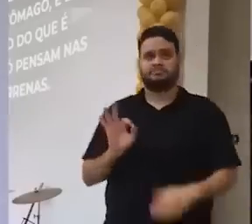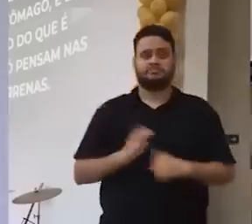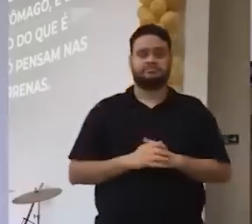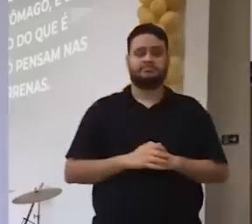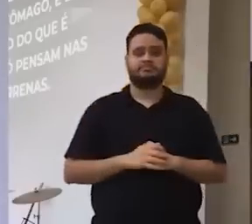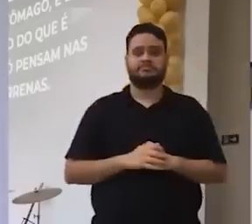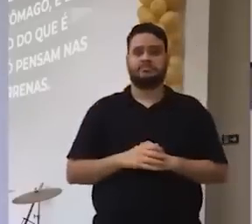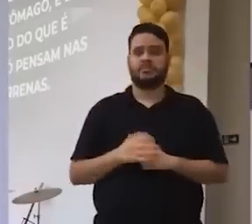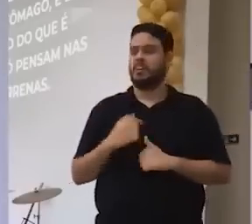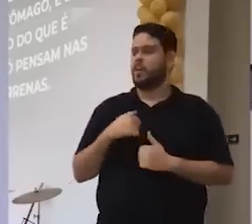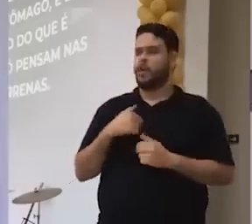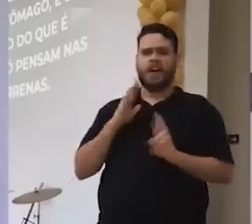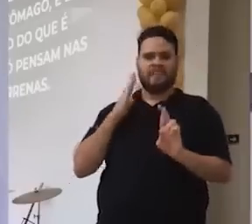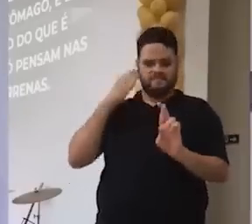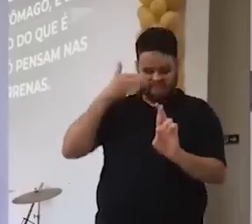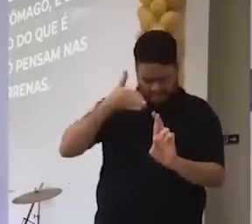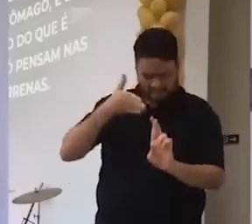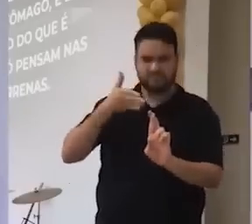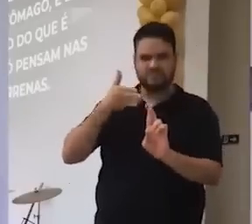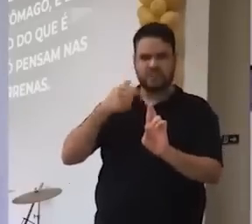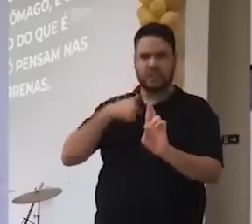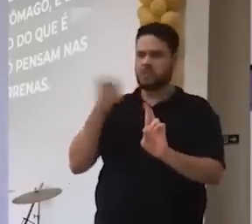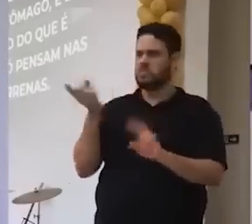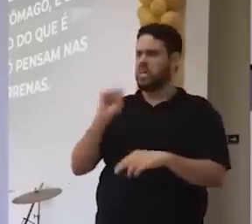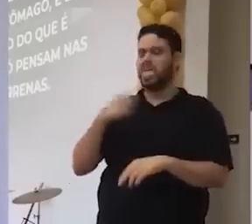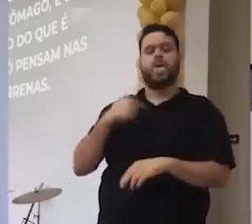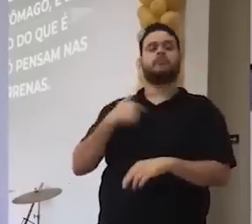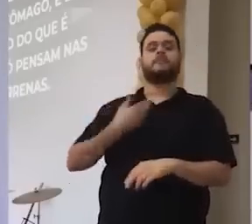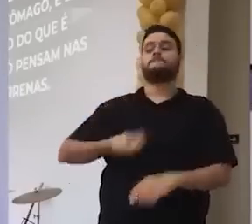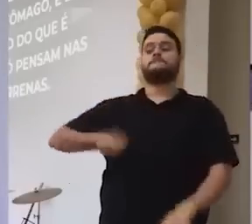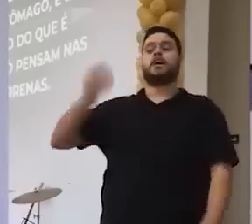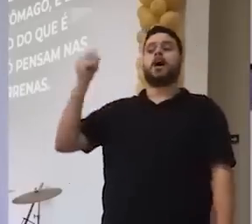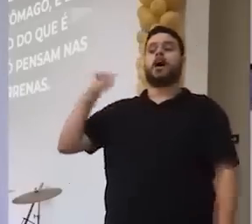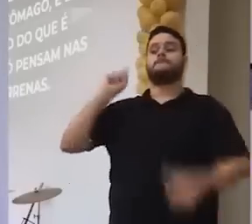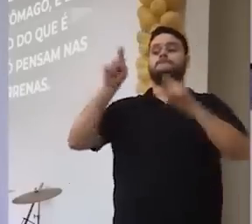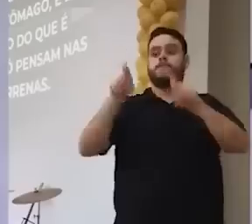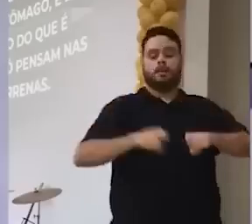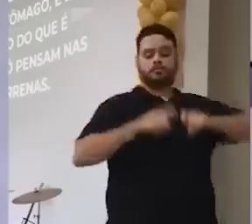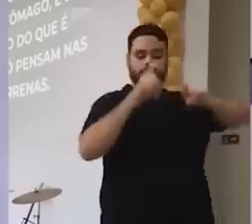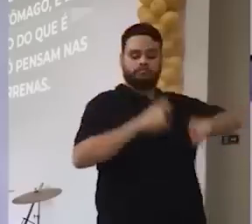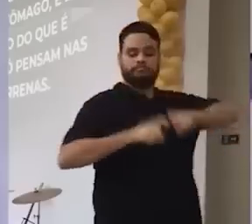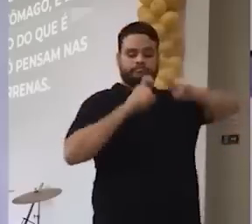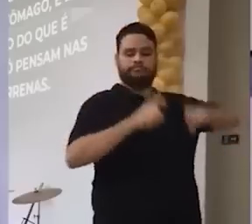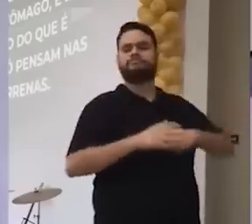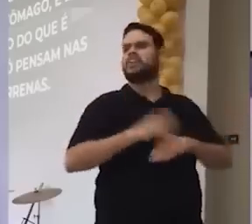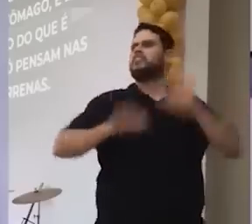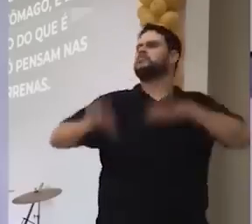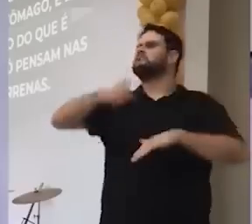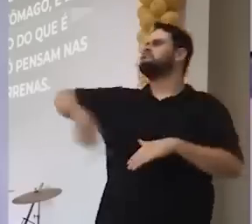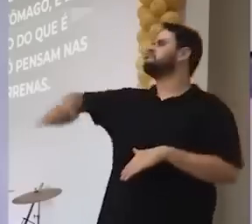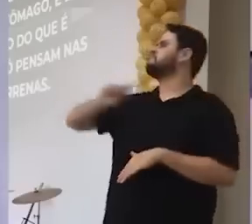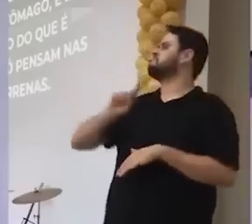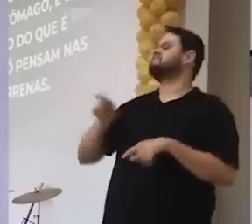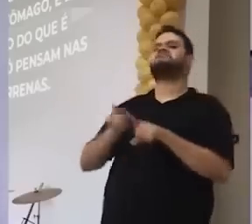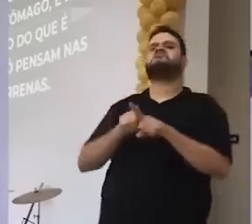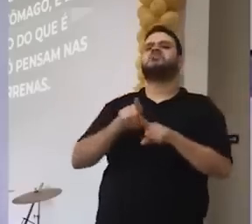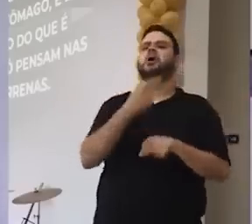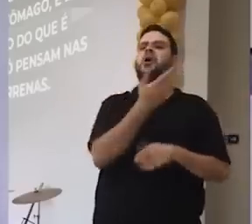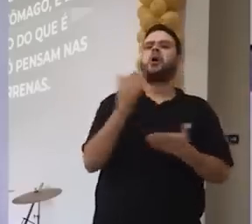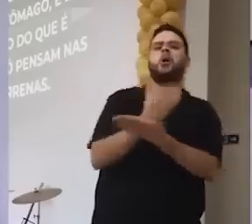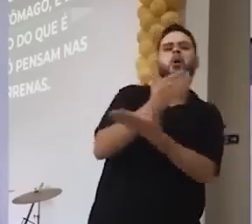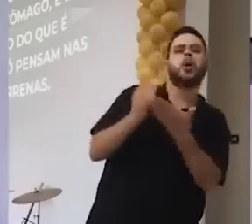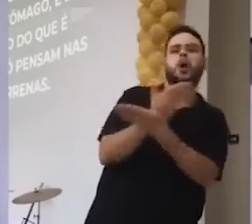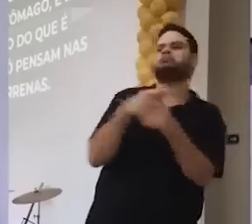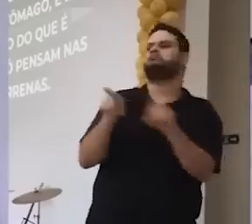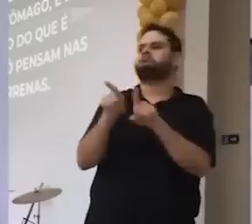Eu não sirvo de referência, porque eu fui criado na roça. Talvez alguns também aqui são. Me lembro que